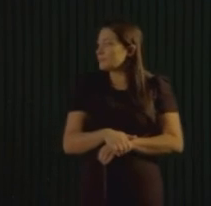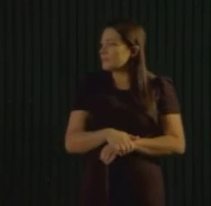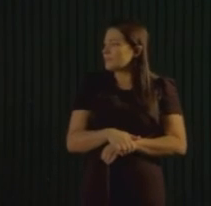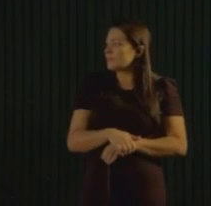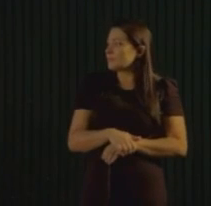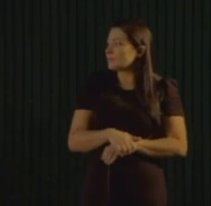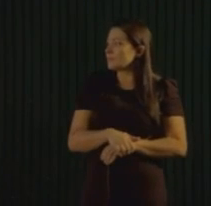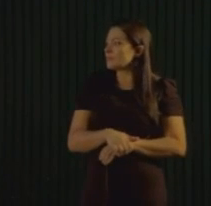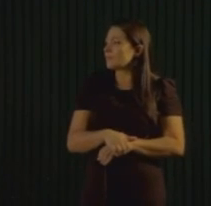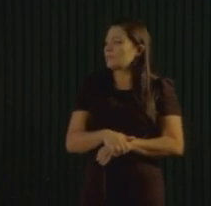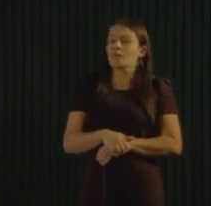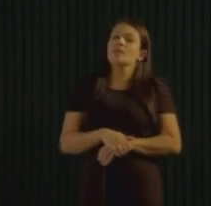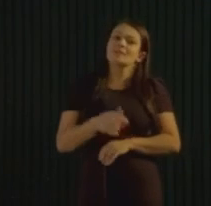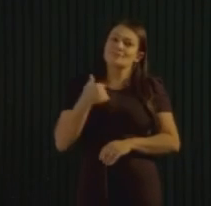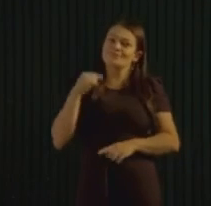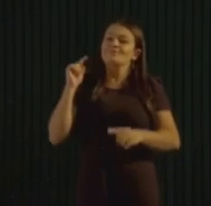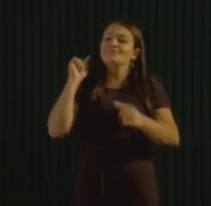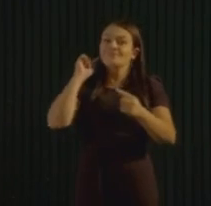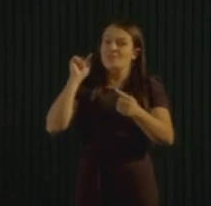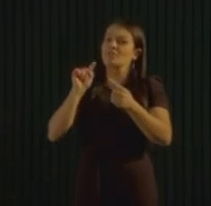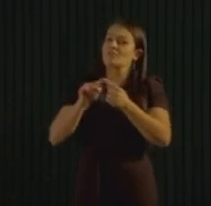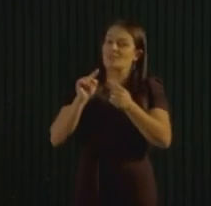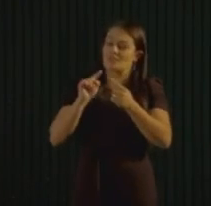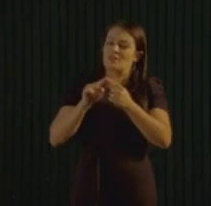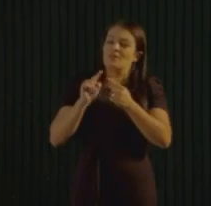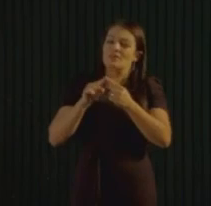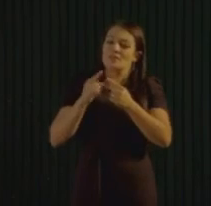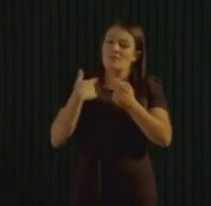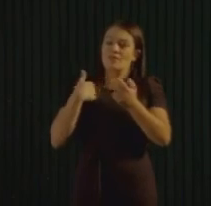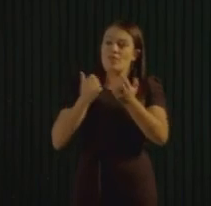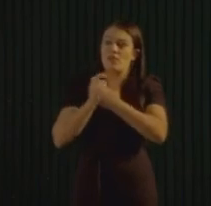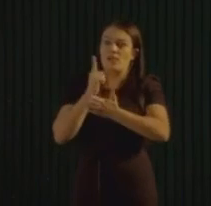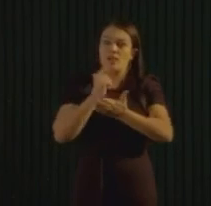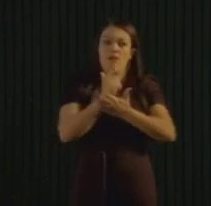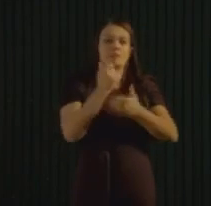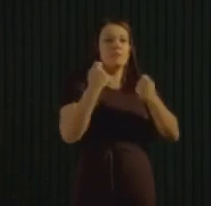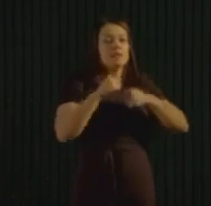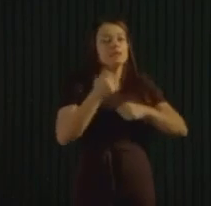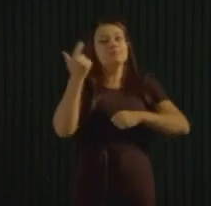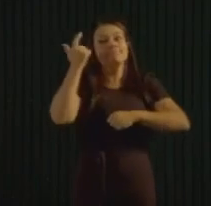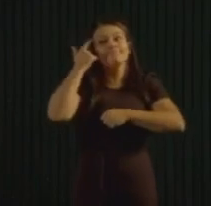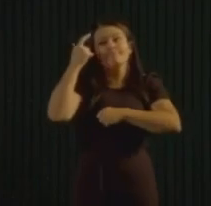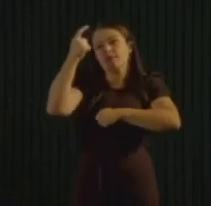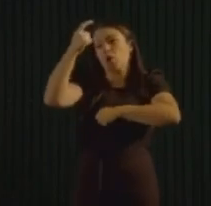Obrigada, João. Isso aí tem tudo a ver com consumo, né? A gente precisa ser mais consciente.